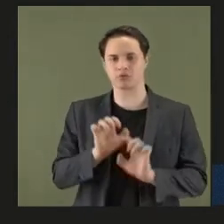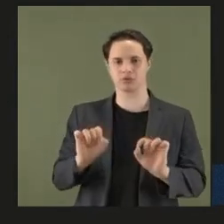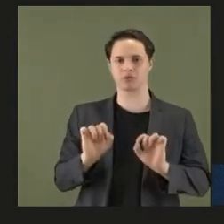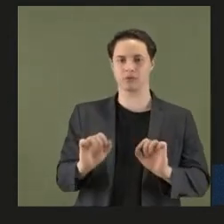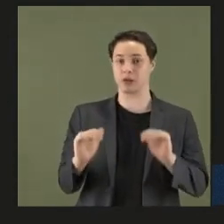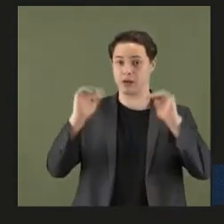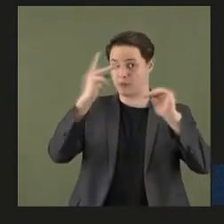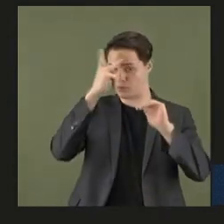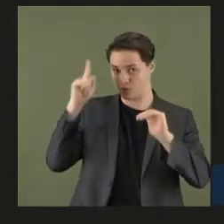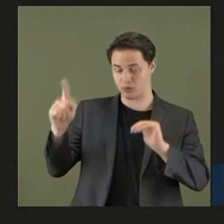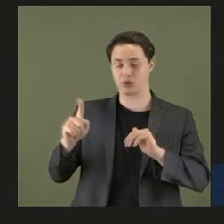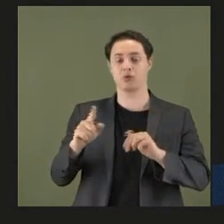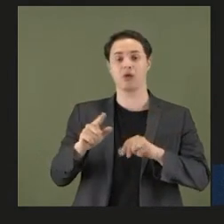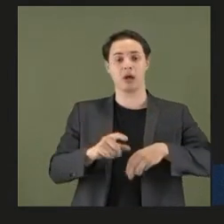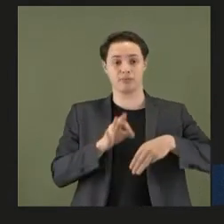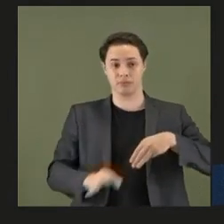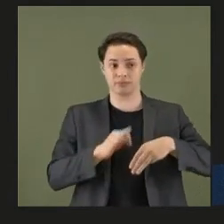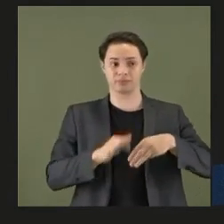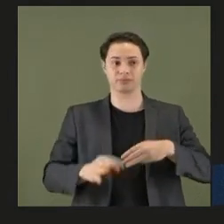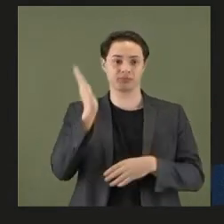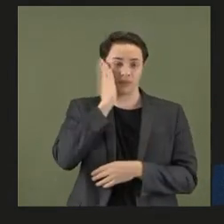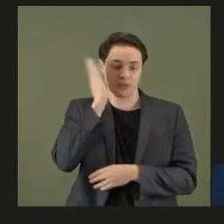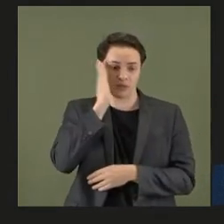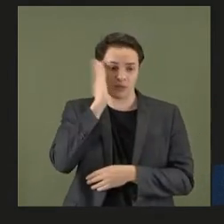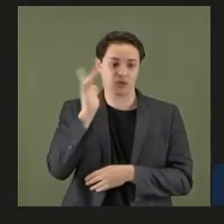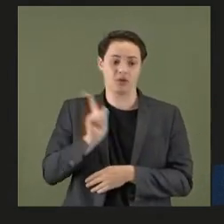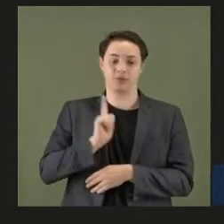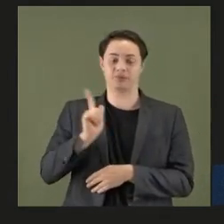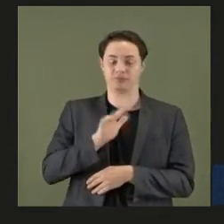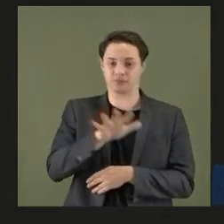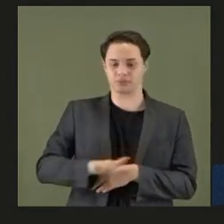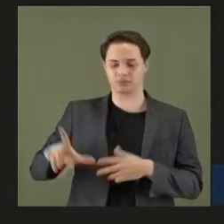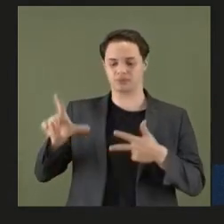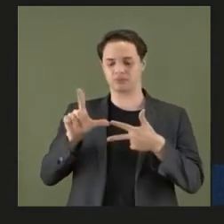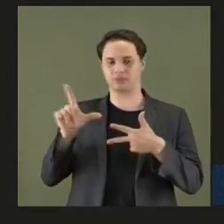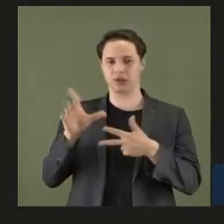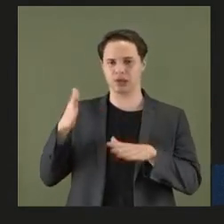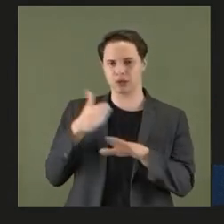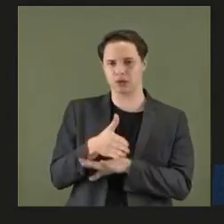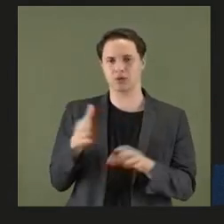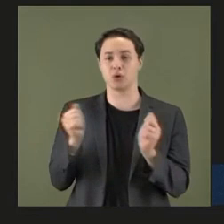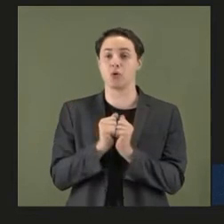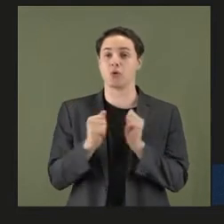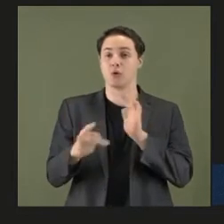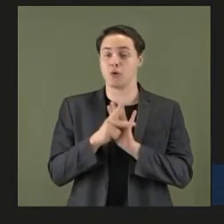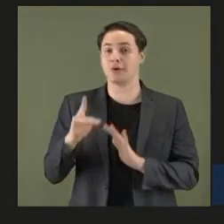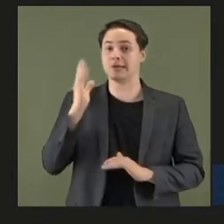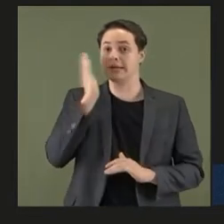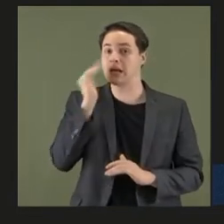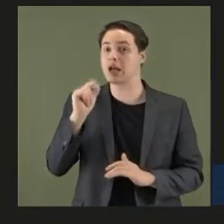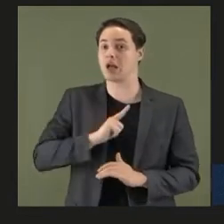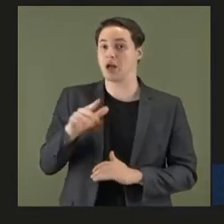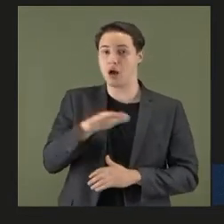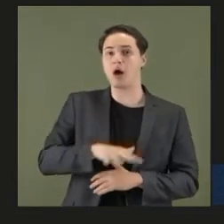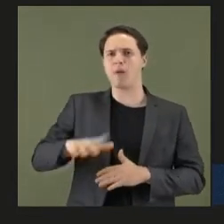de ministros do Supremo, ora invadindo competências do Legislativo, ora interferindo diretamente nas ações do